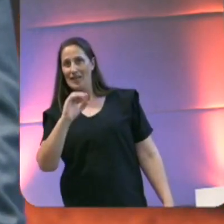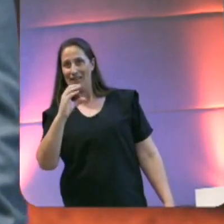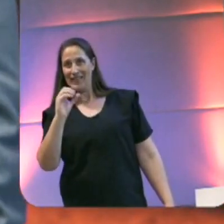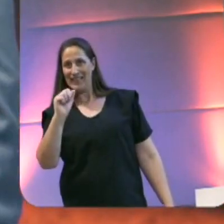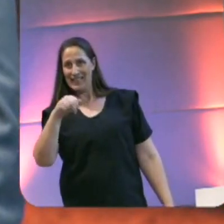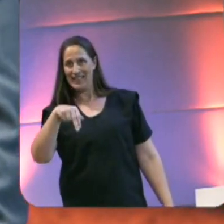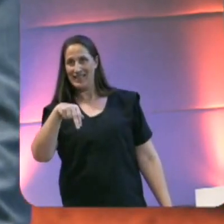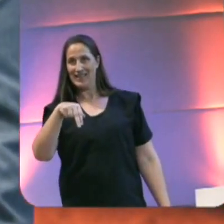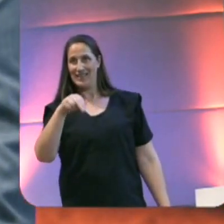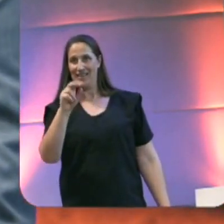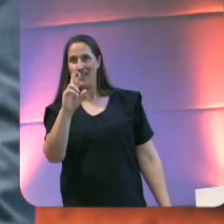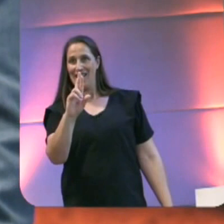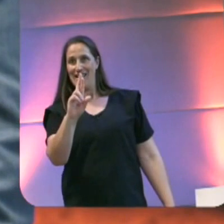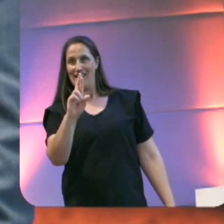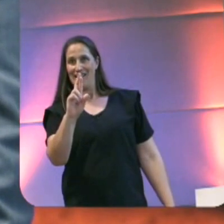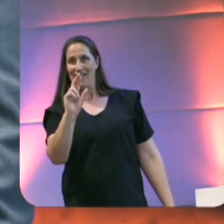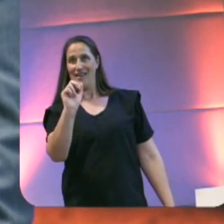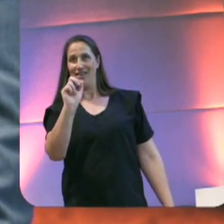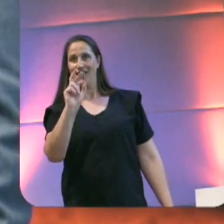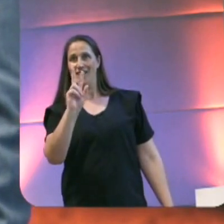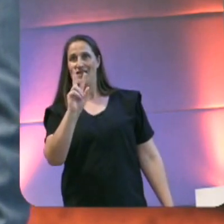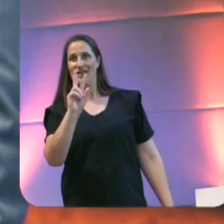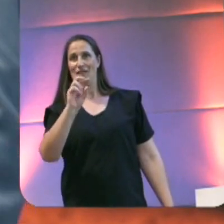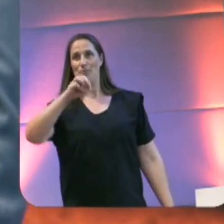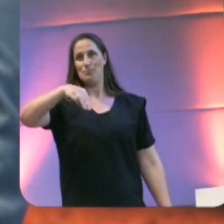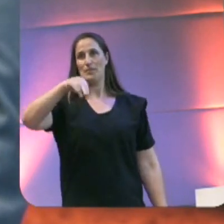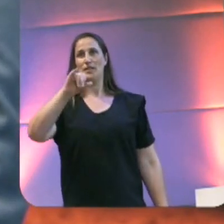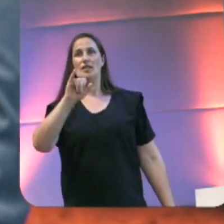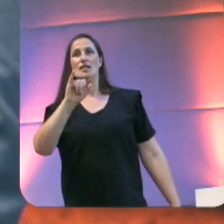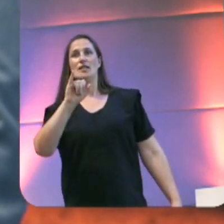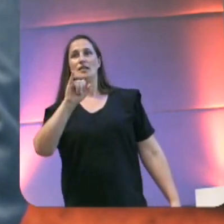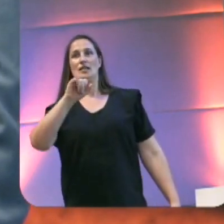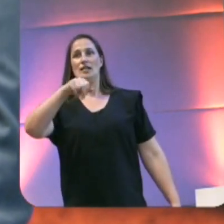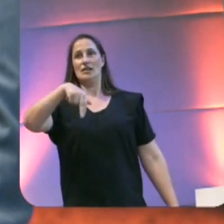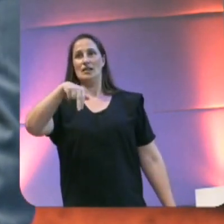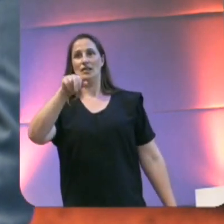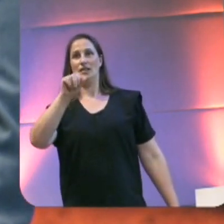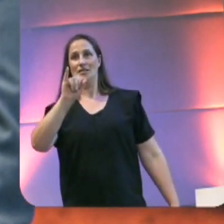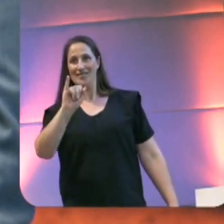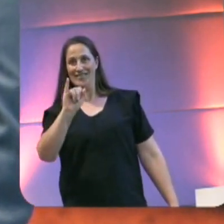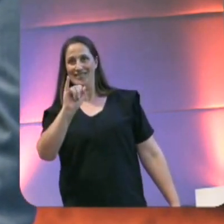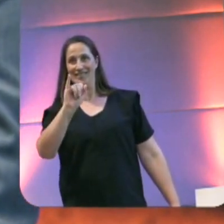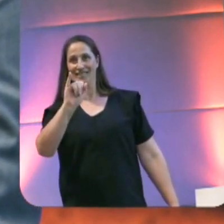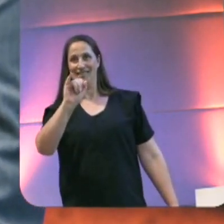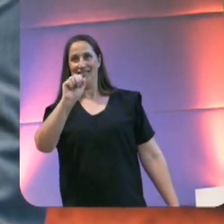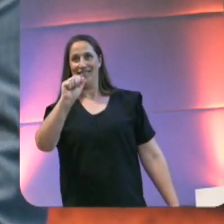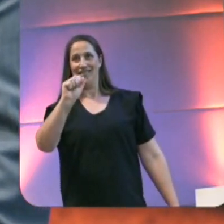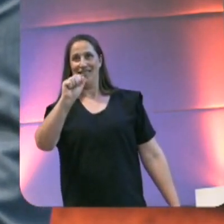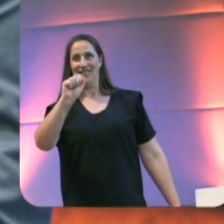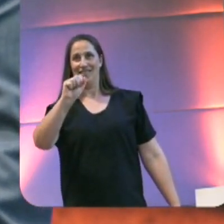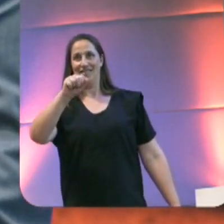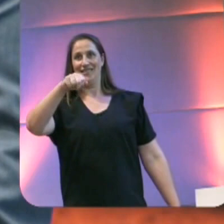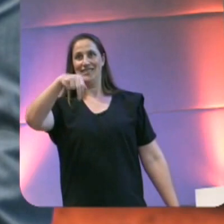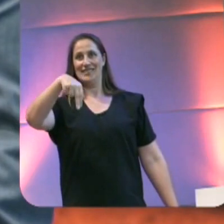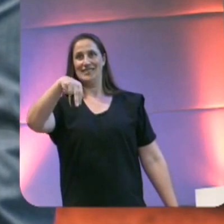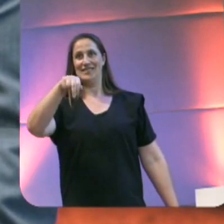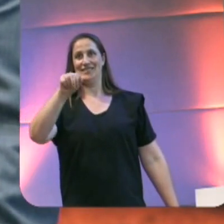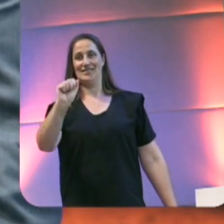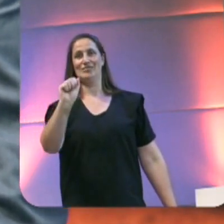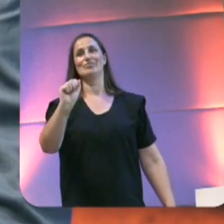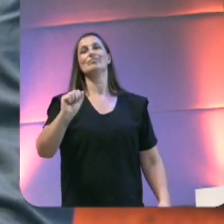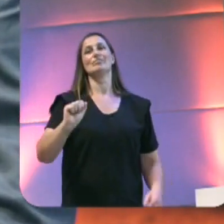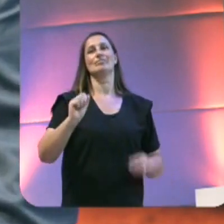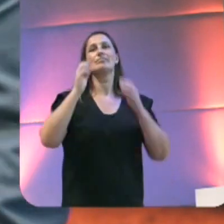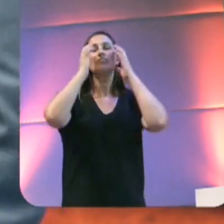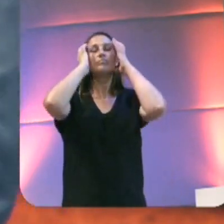num lugar e em outro, não é? E que não eram as liturgias que fizeram os grandes movimentos de avivamento. E a